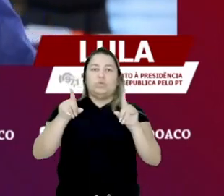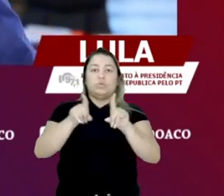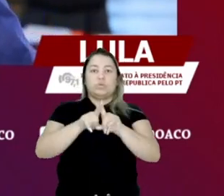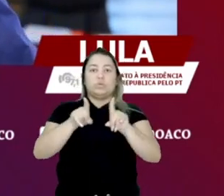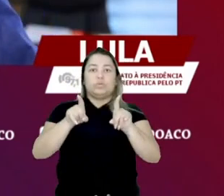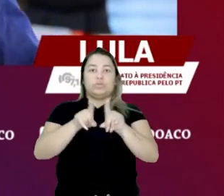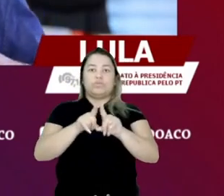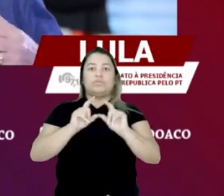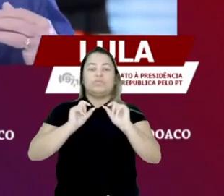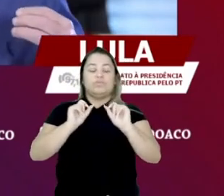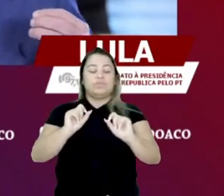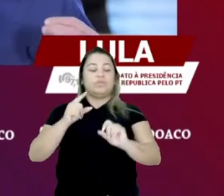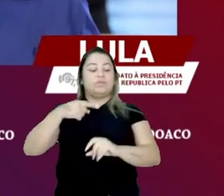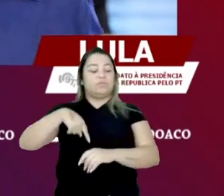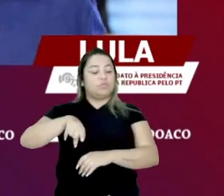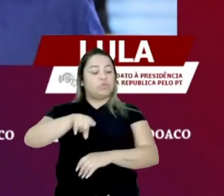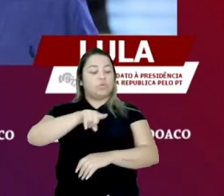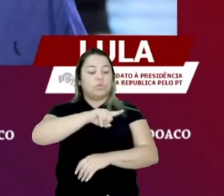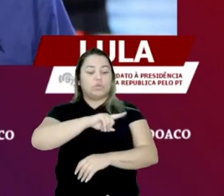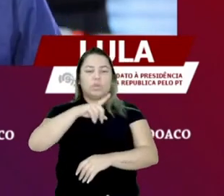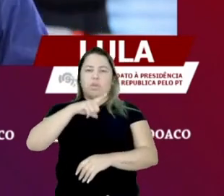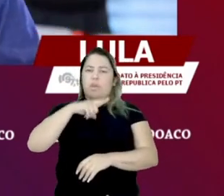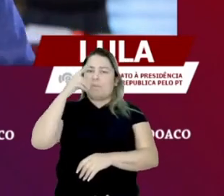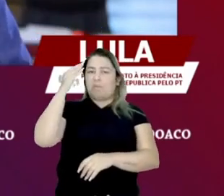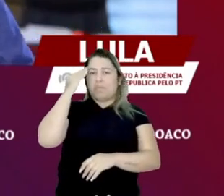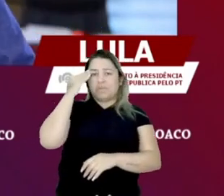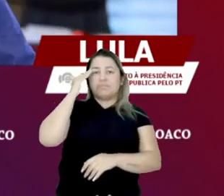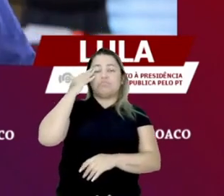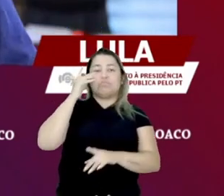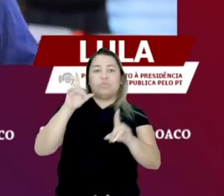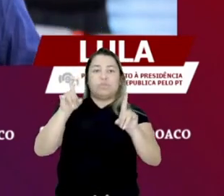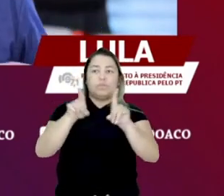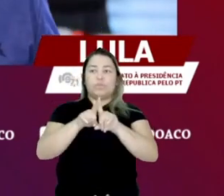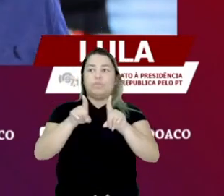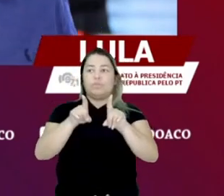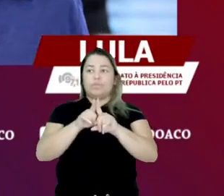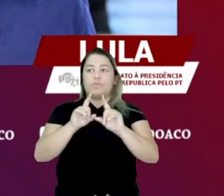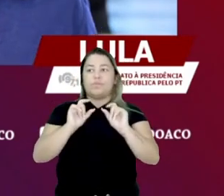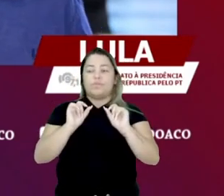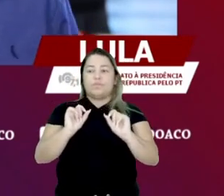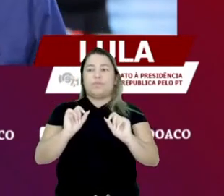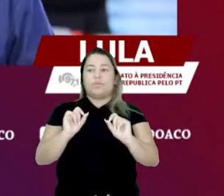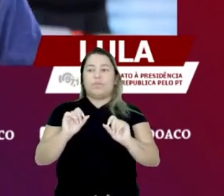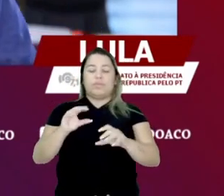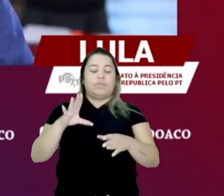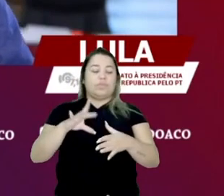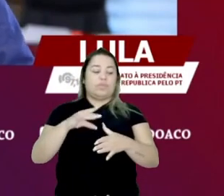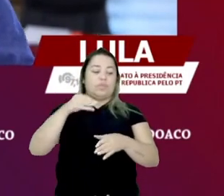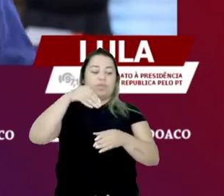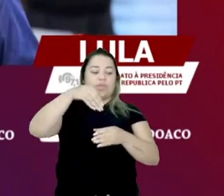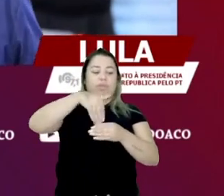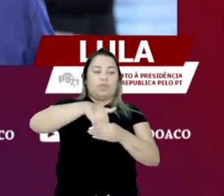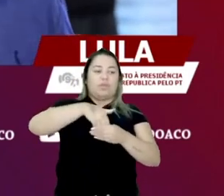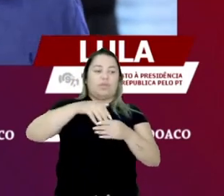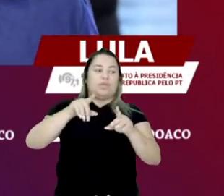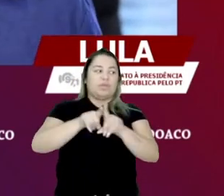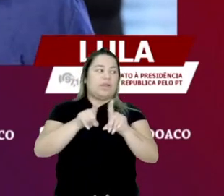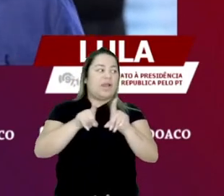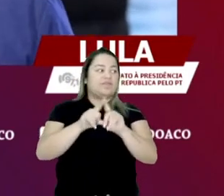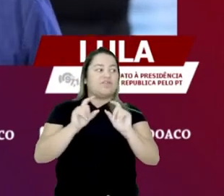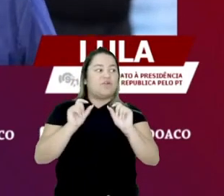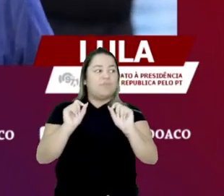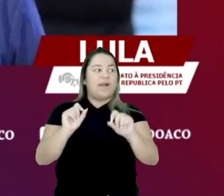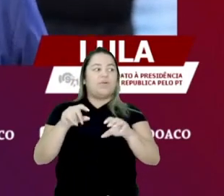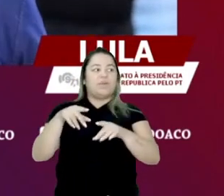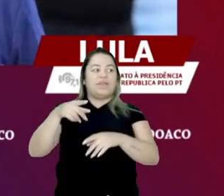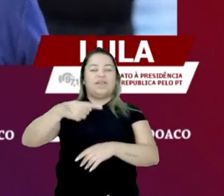que pensar, tem que maturar, tem que ler, tem que ver o passado, tem que ver o presente, tem que ver o futuro. O